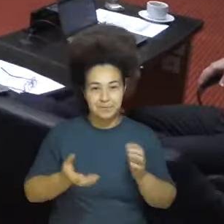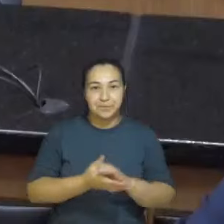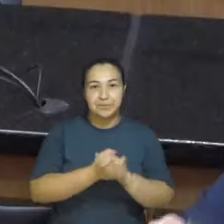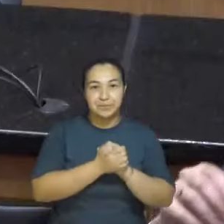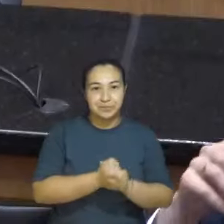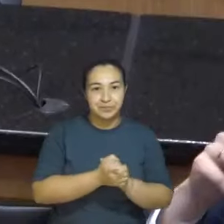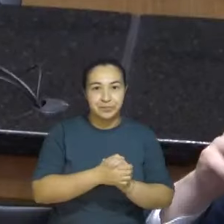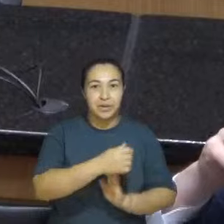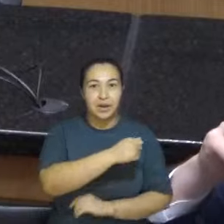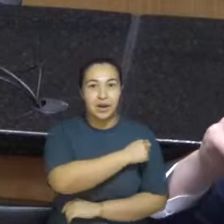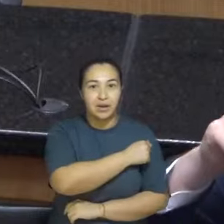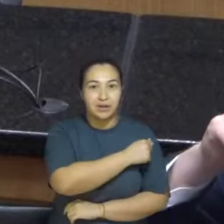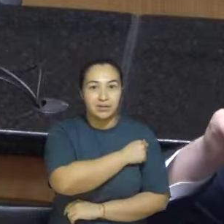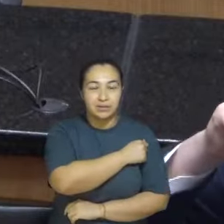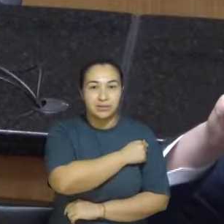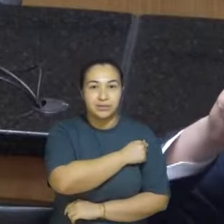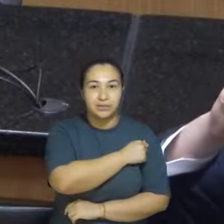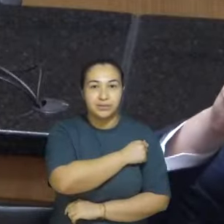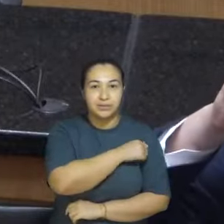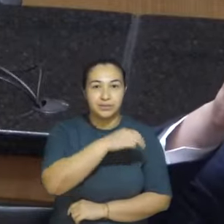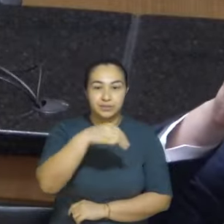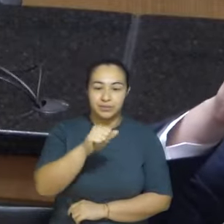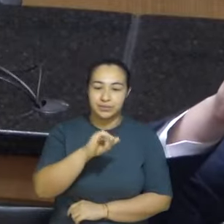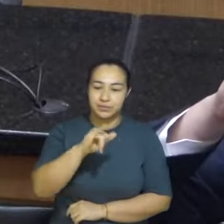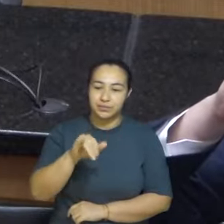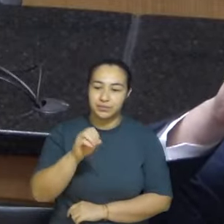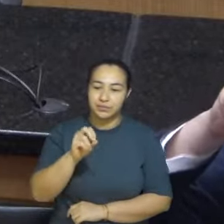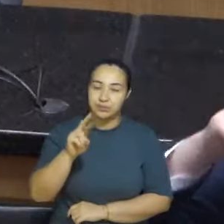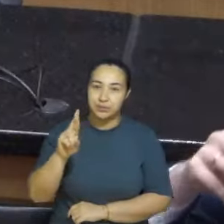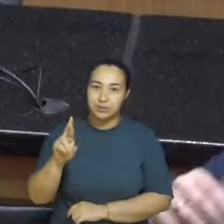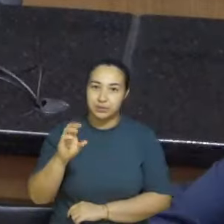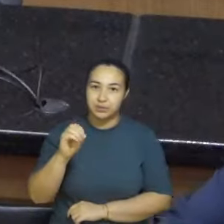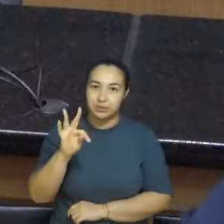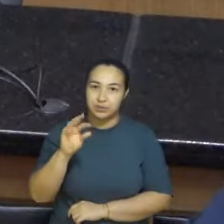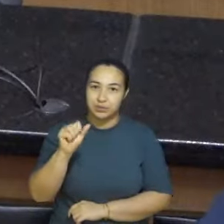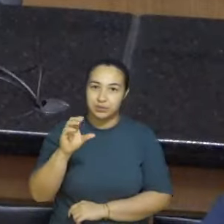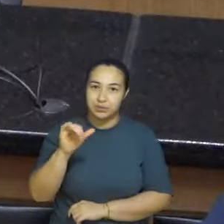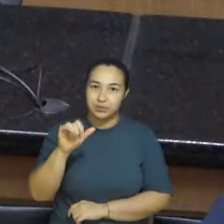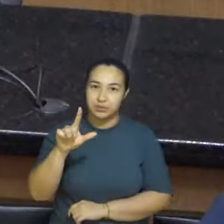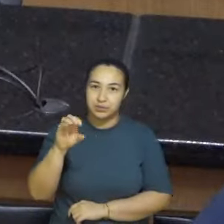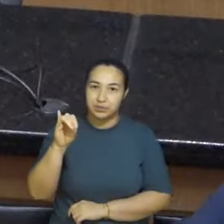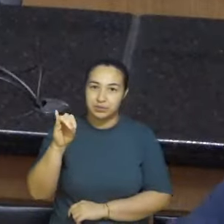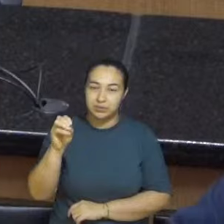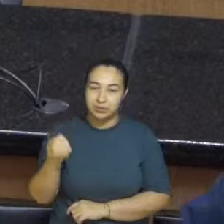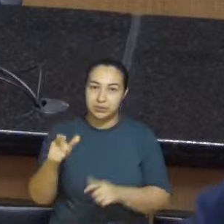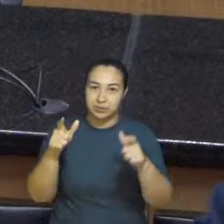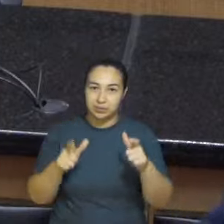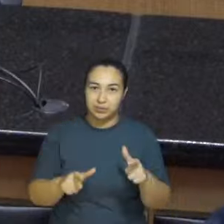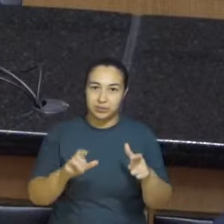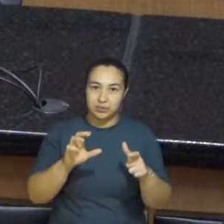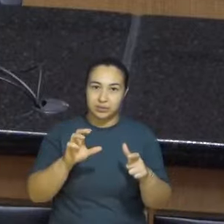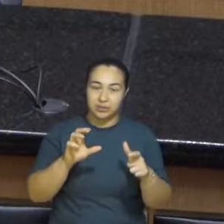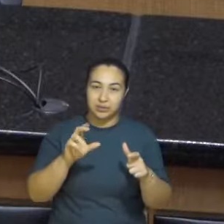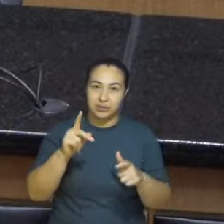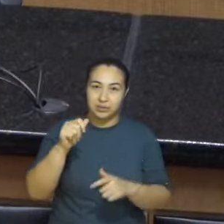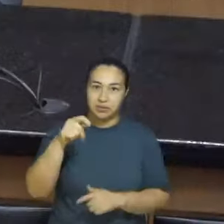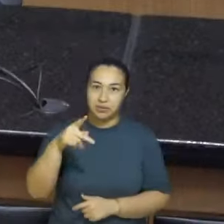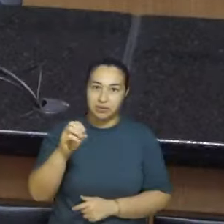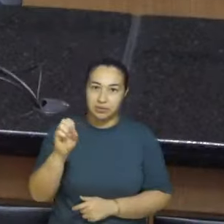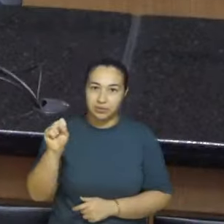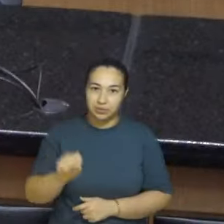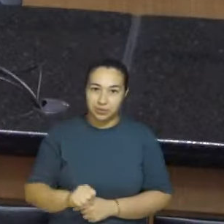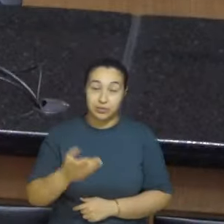alunos da Escola Major Otacílio Couto de Campo Belo do Sul, que estão desde a manhã de hoje aqui. São os